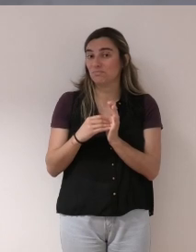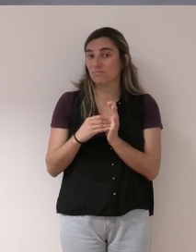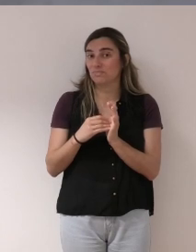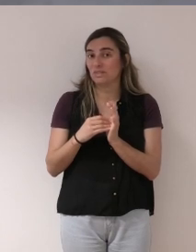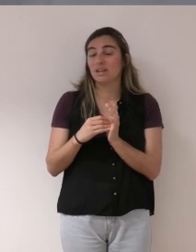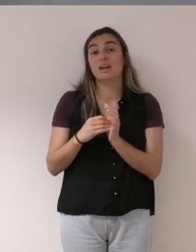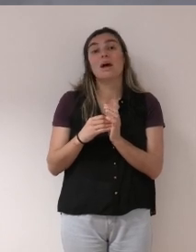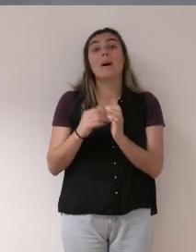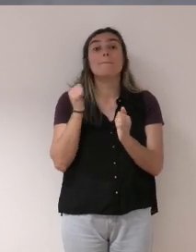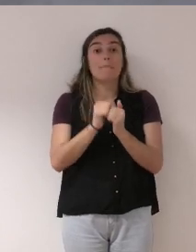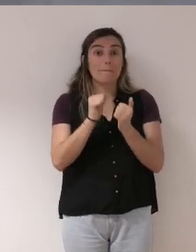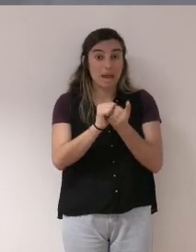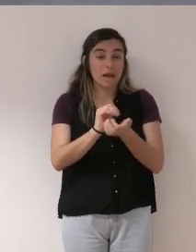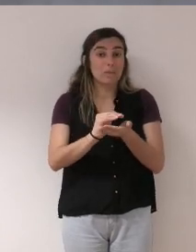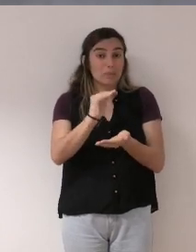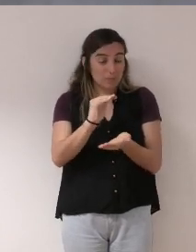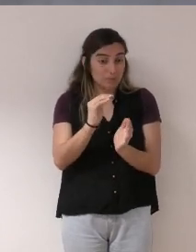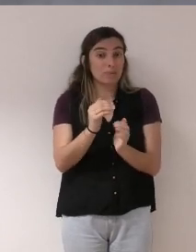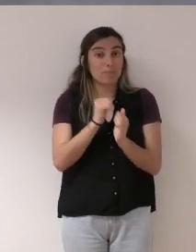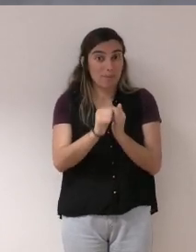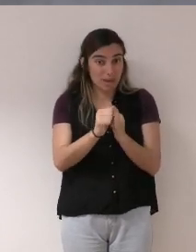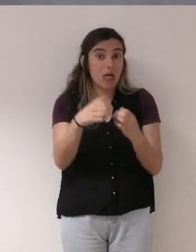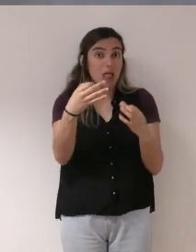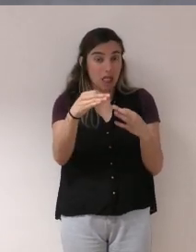Papel ao maço, já disse. Mas já falei de papel ao